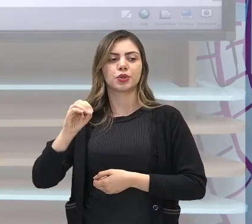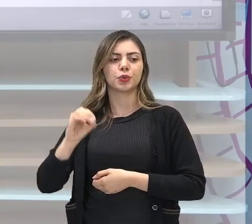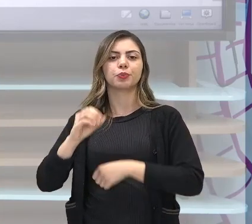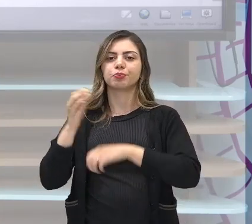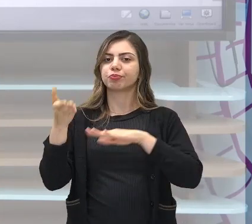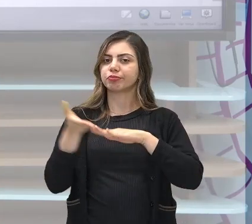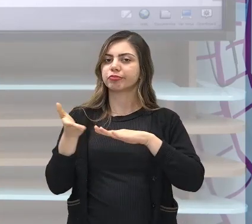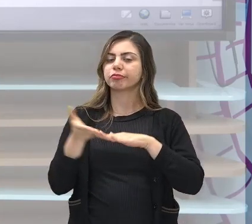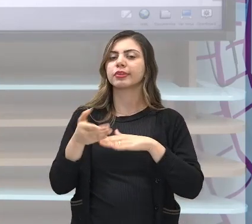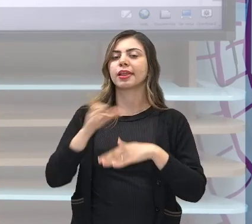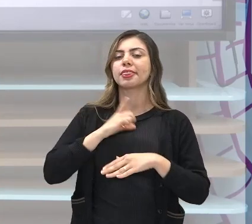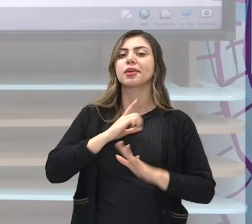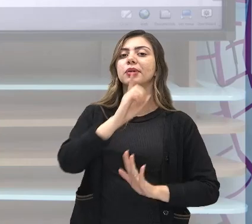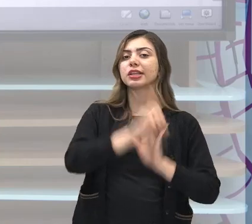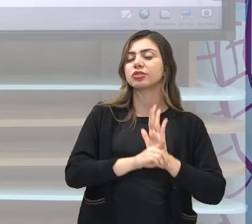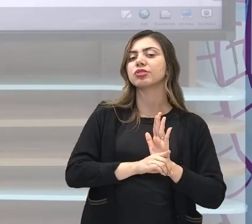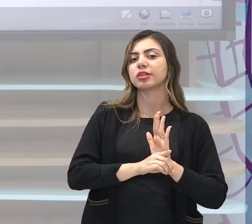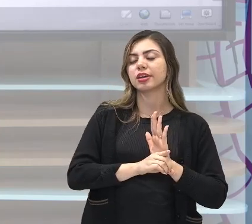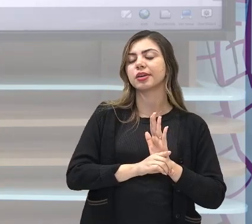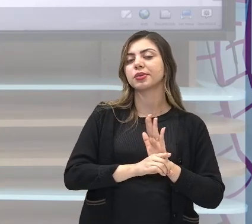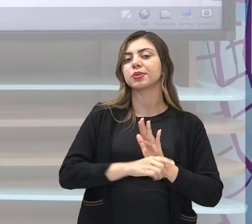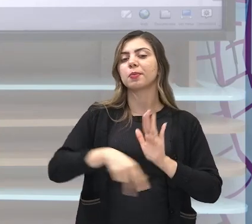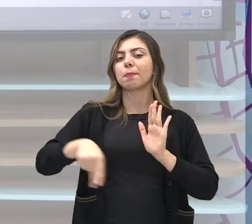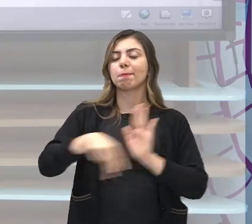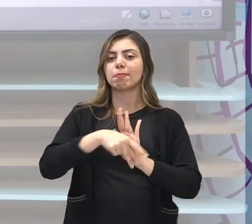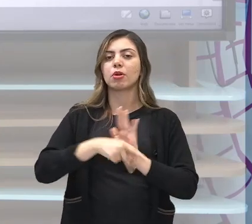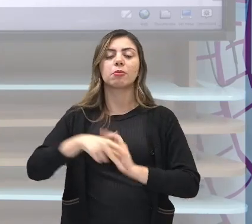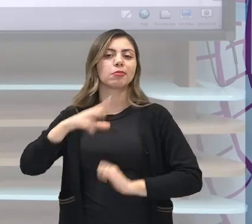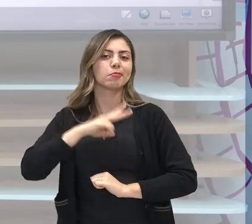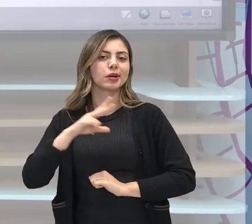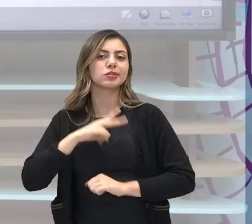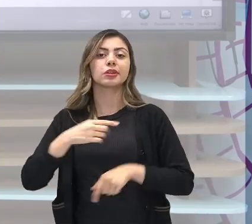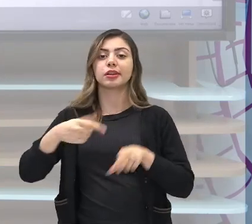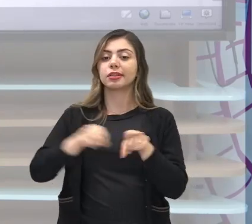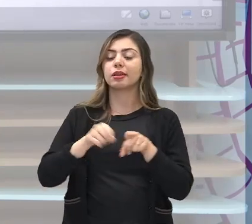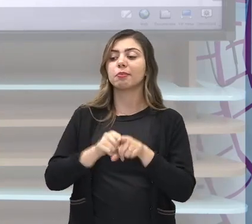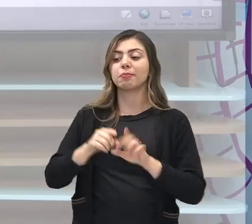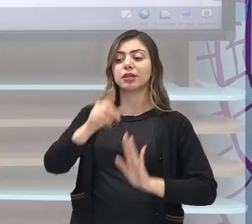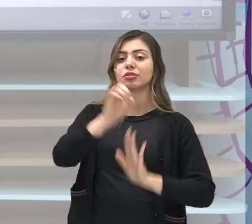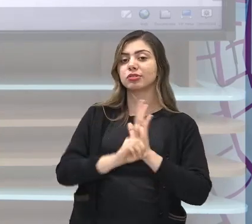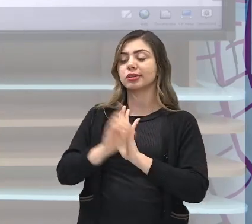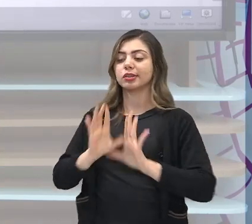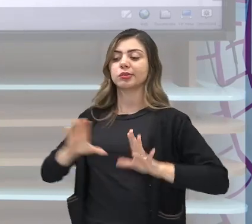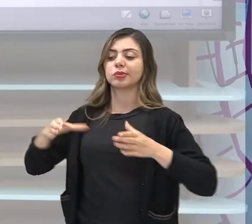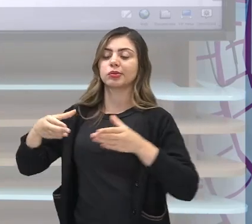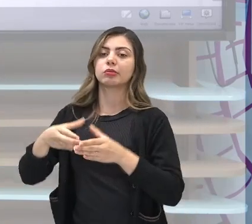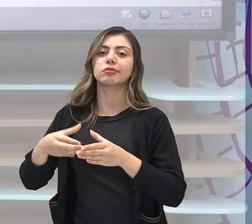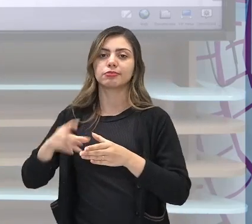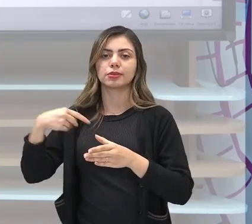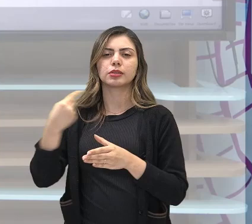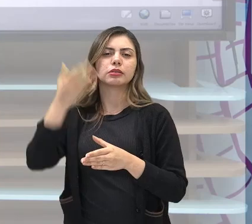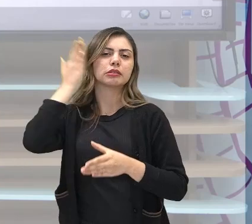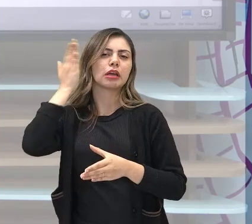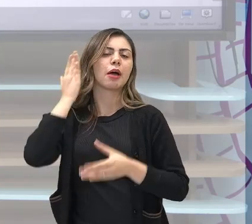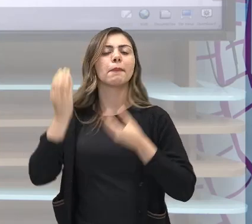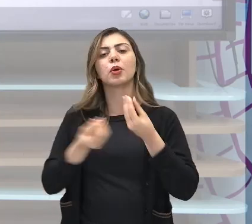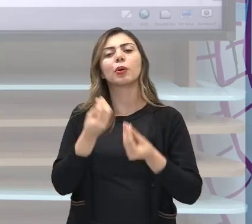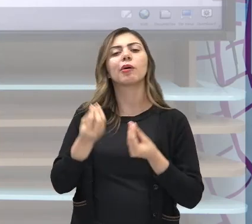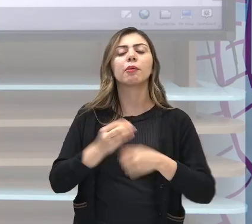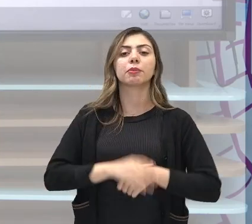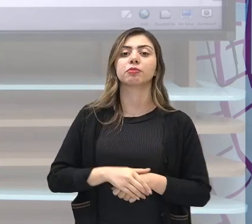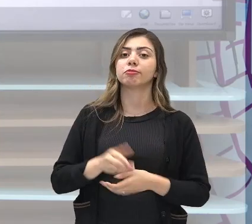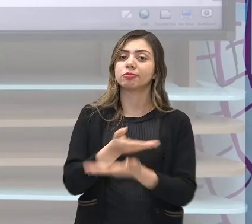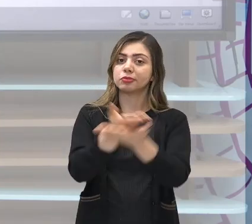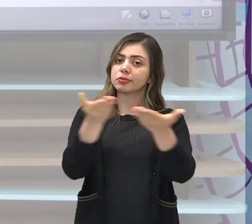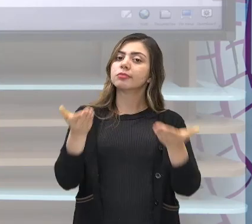de direitos individuais, direitos coletivos, a compreensão de que